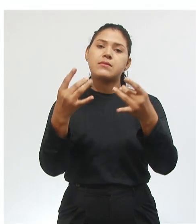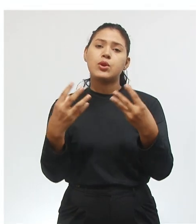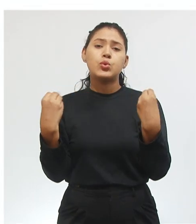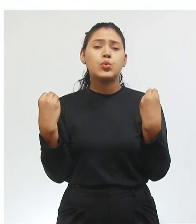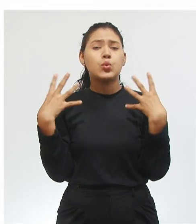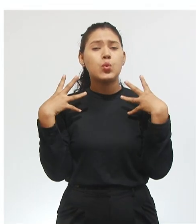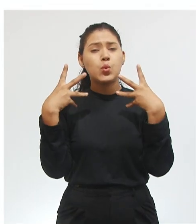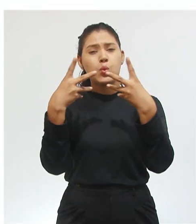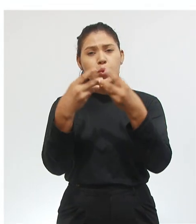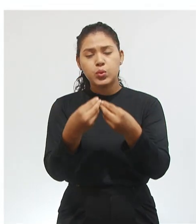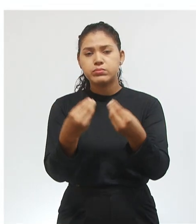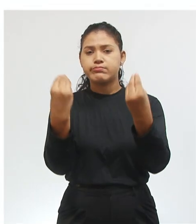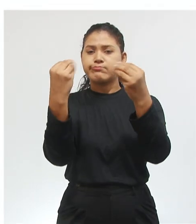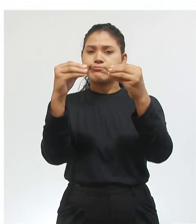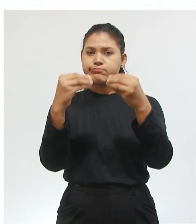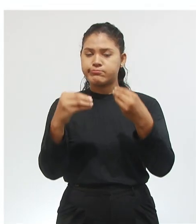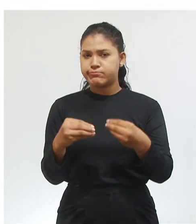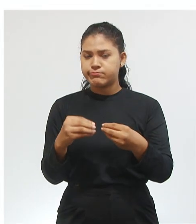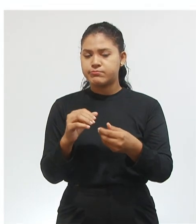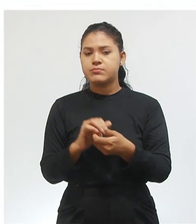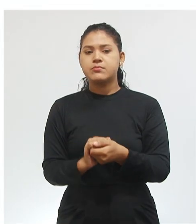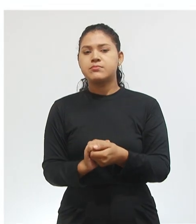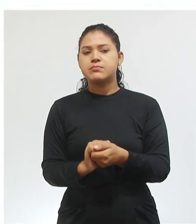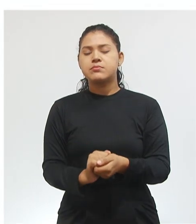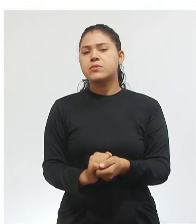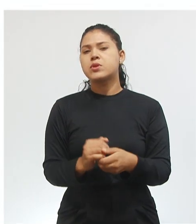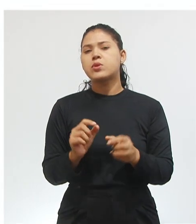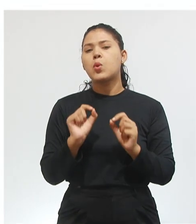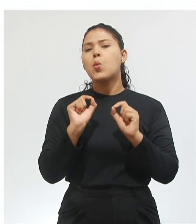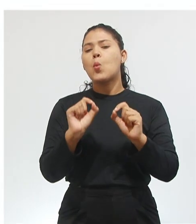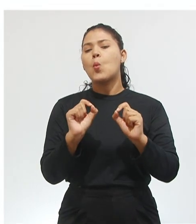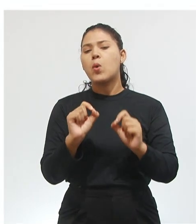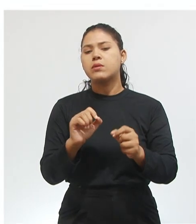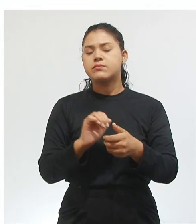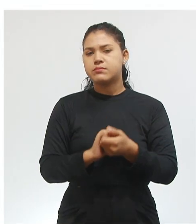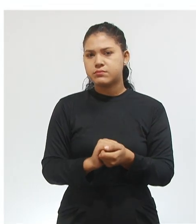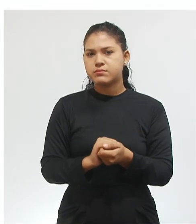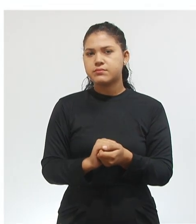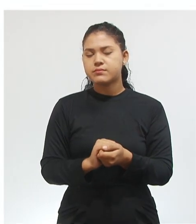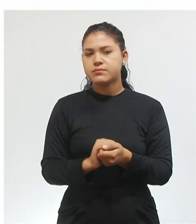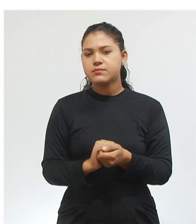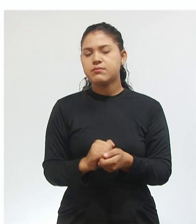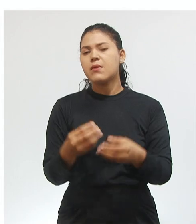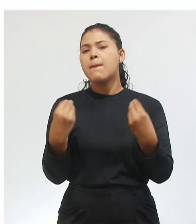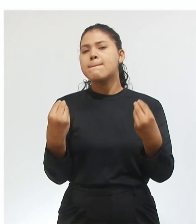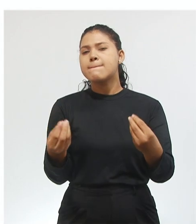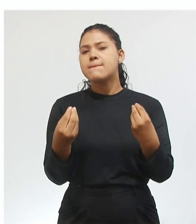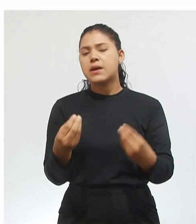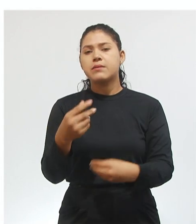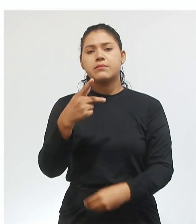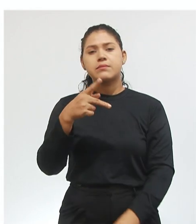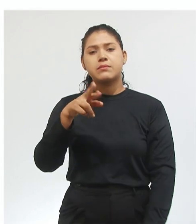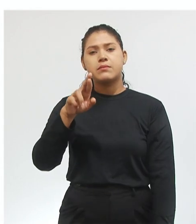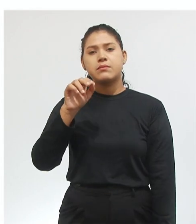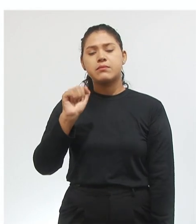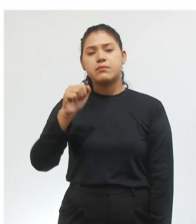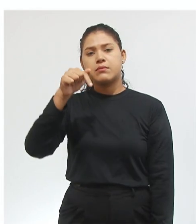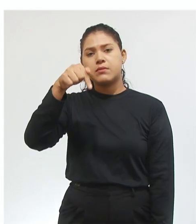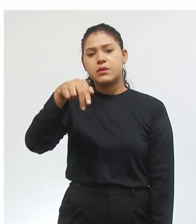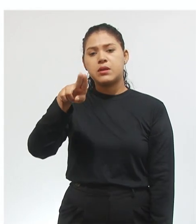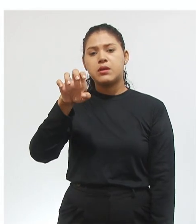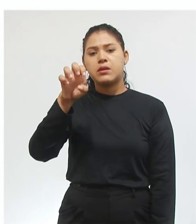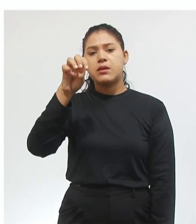qu a surgiu para quê Qual que é o propósito Qual que é a proposta de valor dessa empresa para os